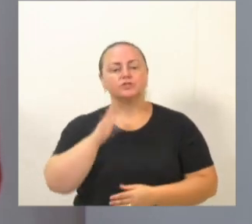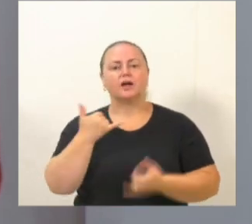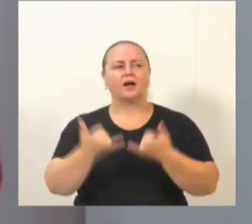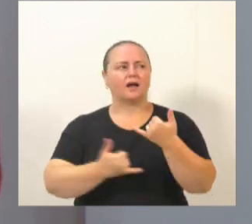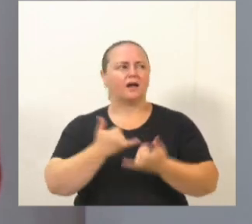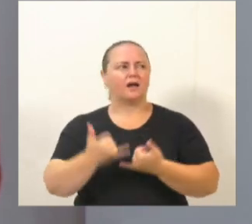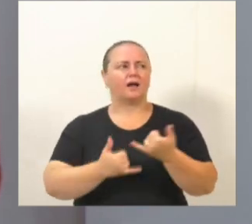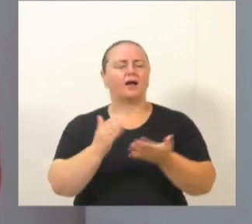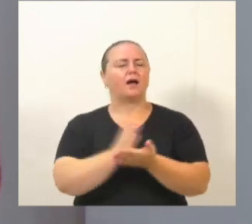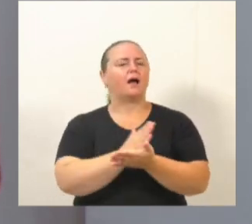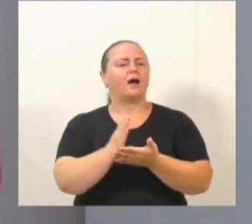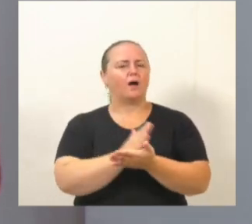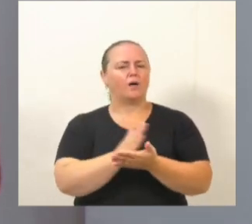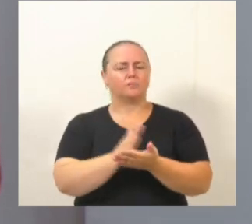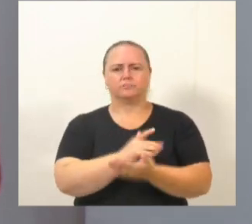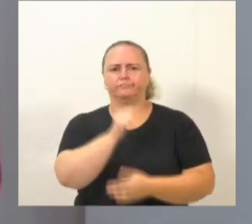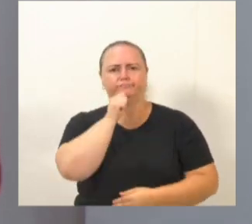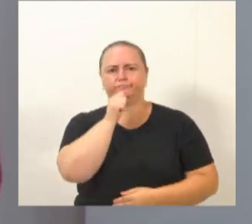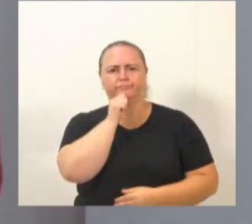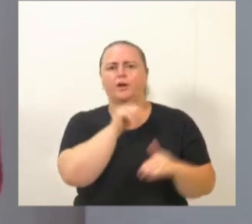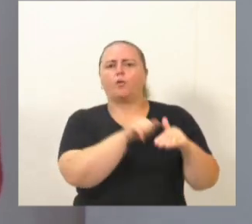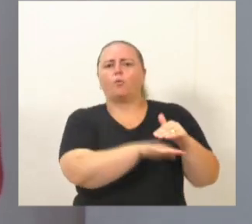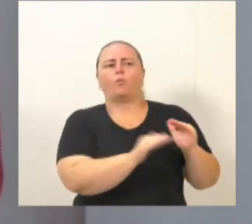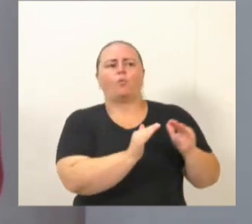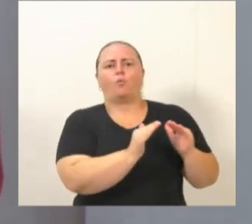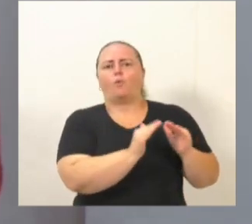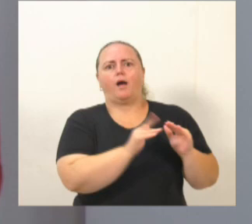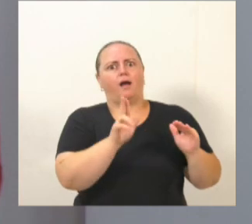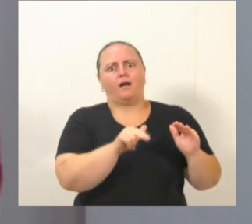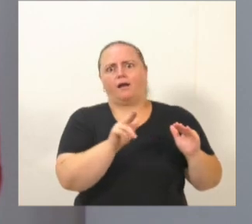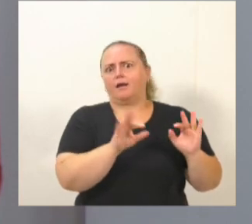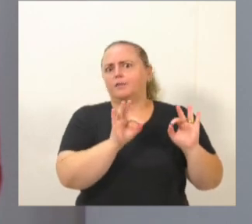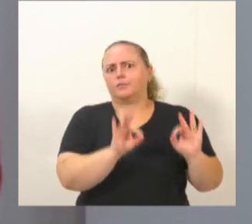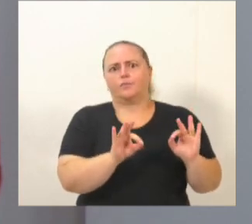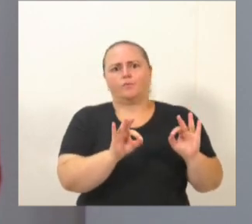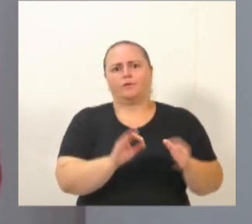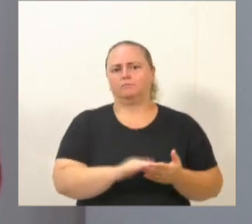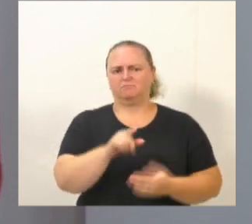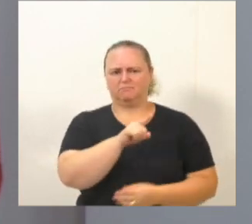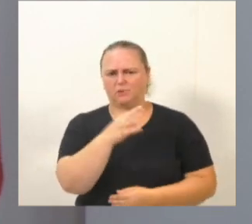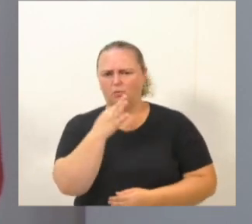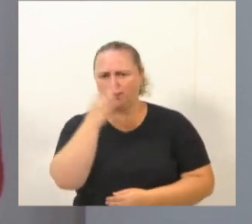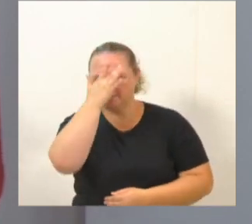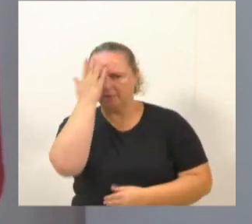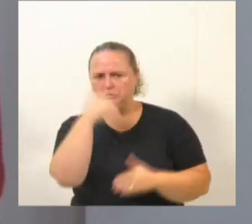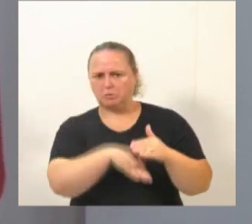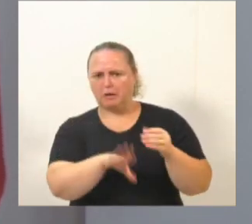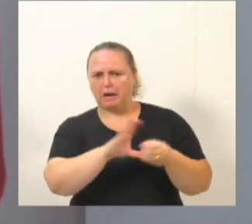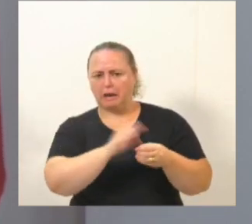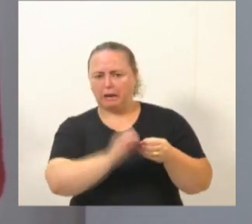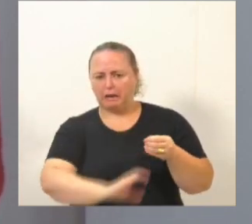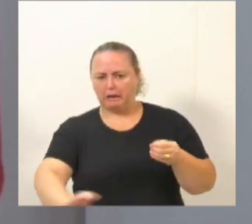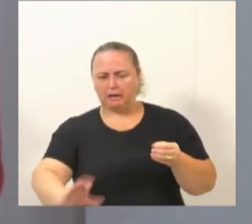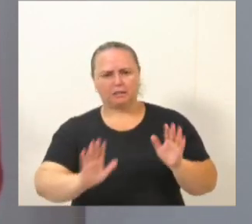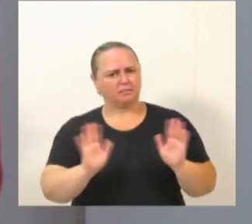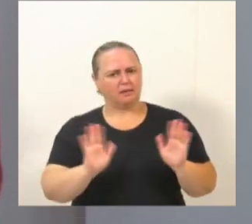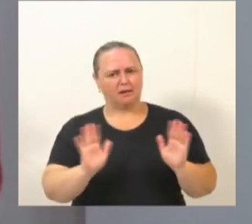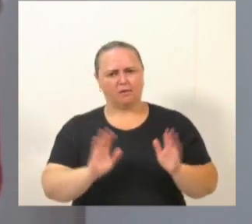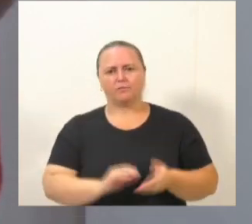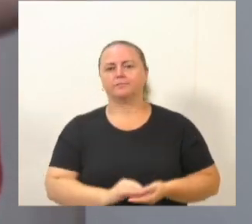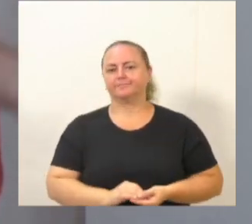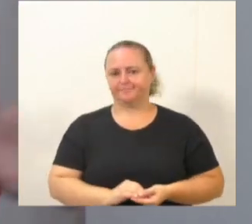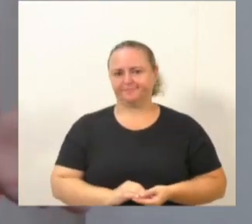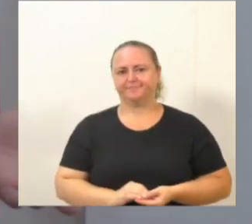vezes, ninguém guarda esgoto em casa. Eu tenho certeza absoluta que vocês não conhecem ninguém que guarda esgoto em casa. Por quê? Porque o esgoto hoje,